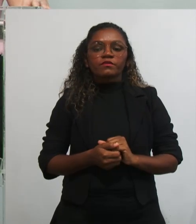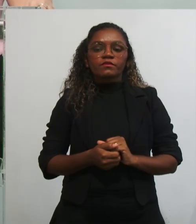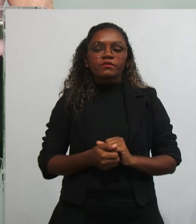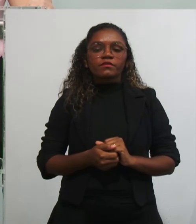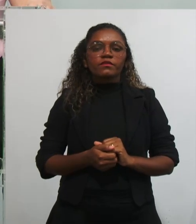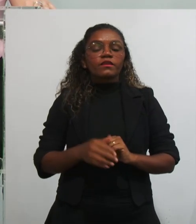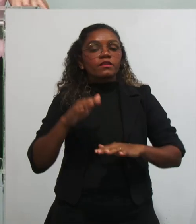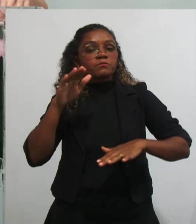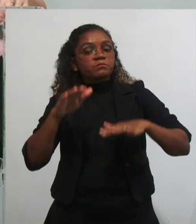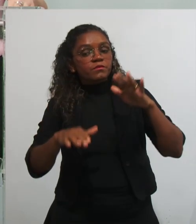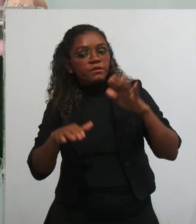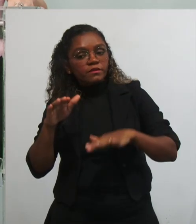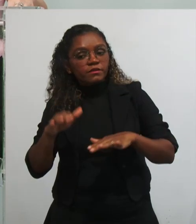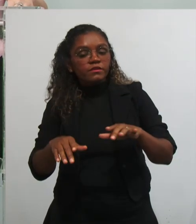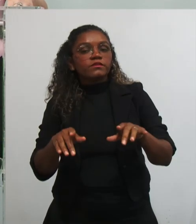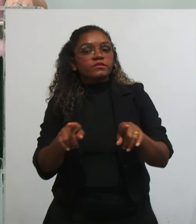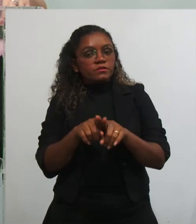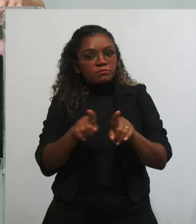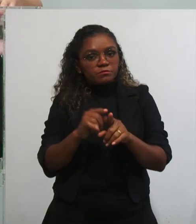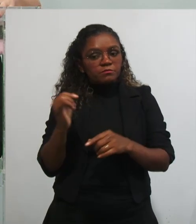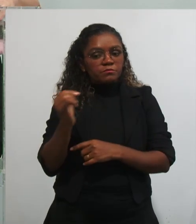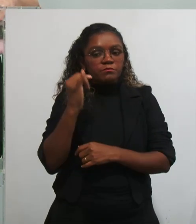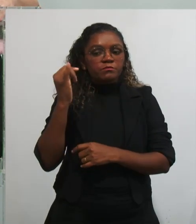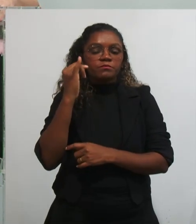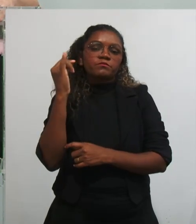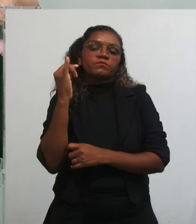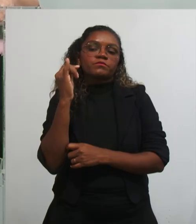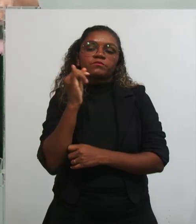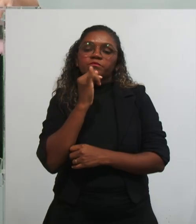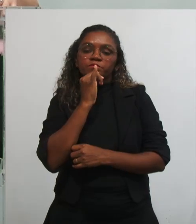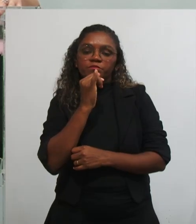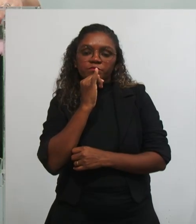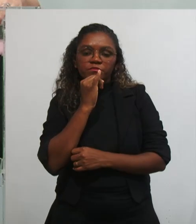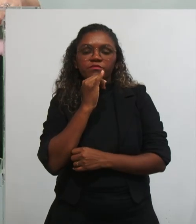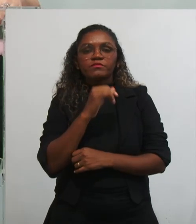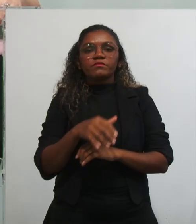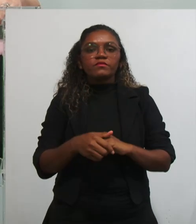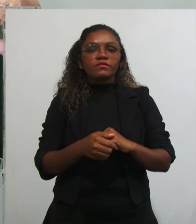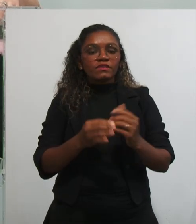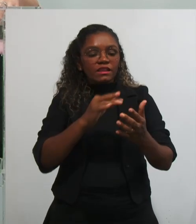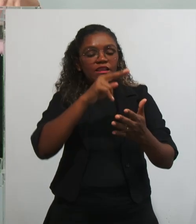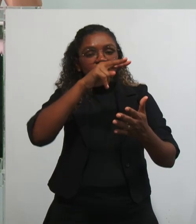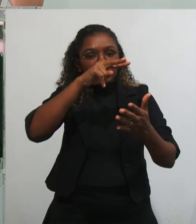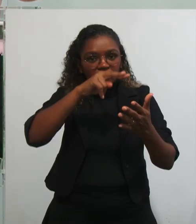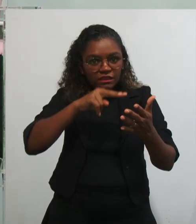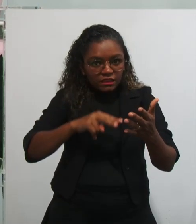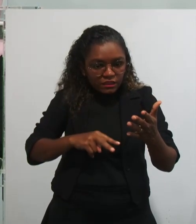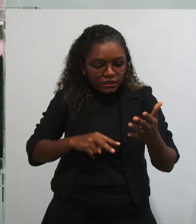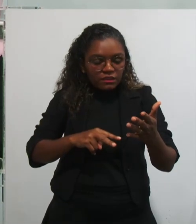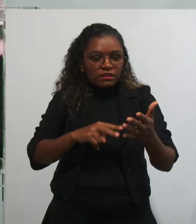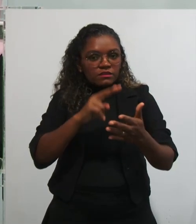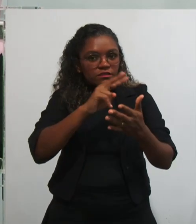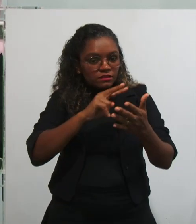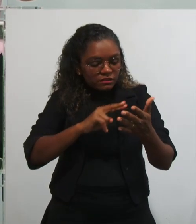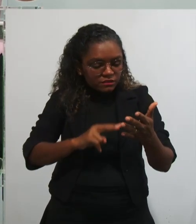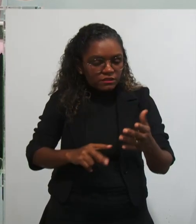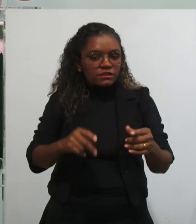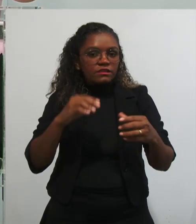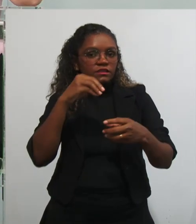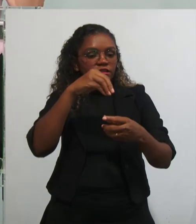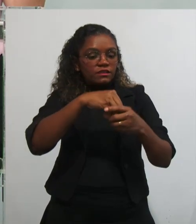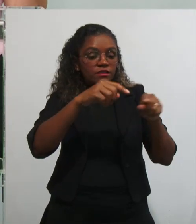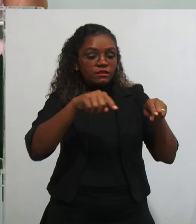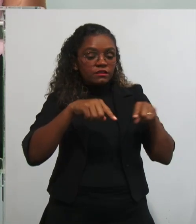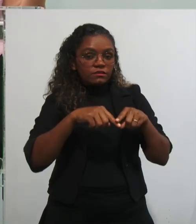a depender, e é importante também a gente, nos momentos de trabalhar a leitura em sala de aula, ter